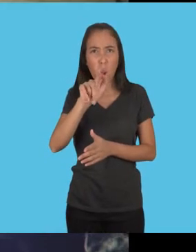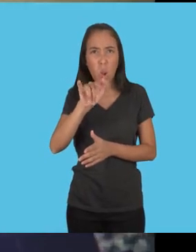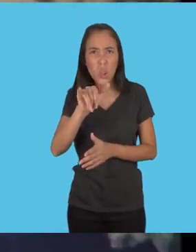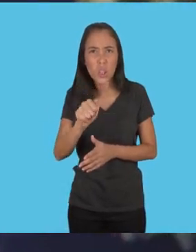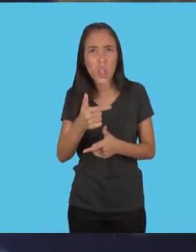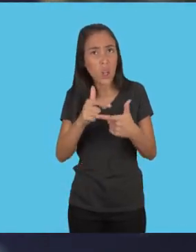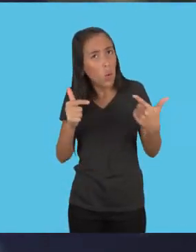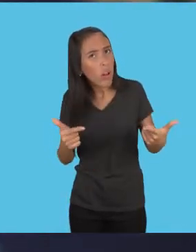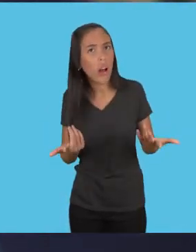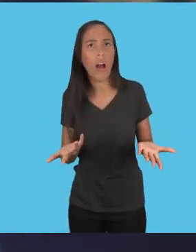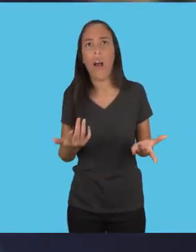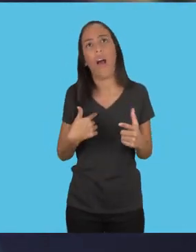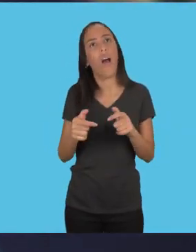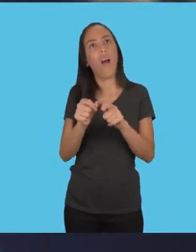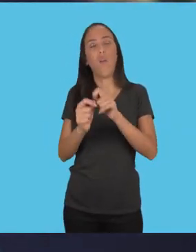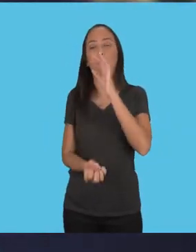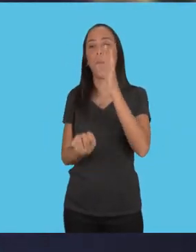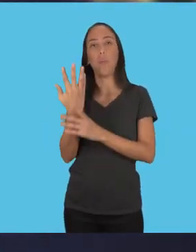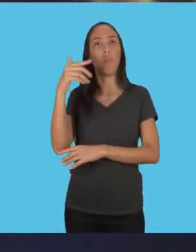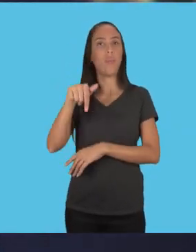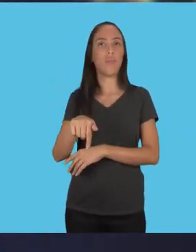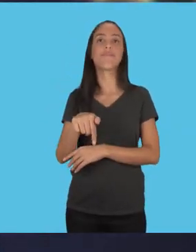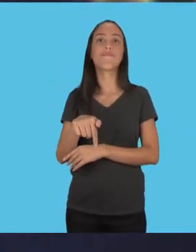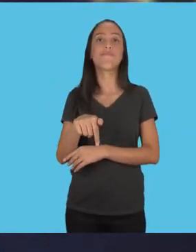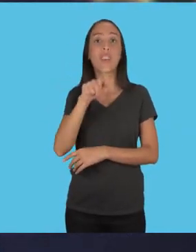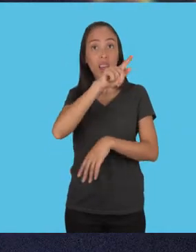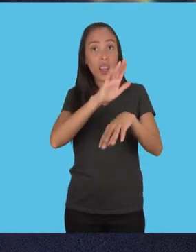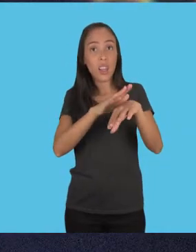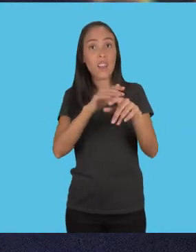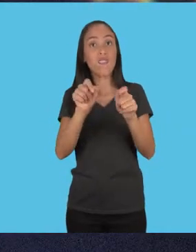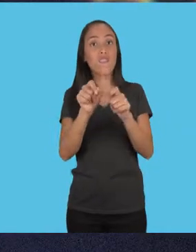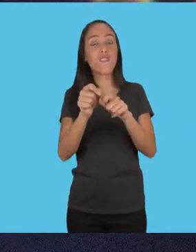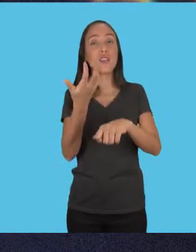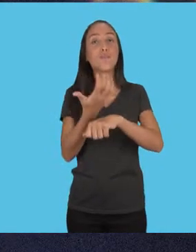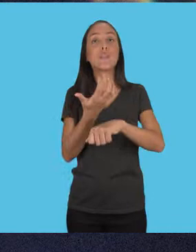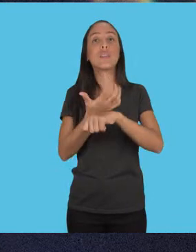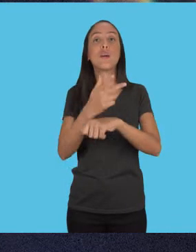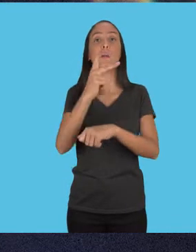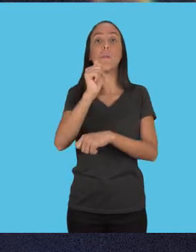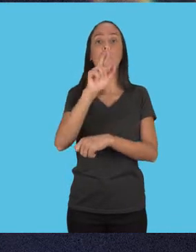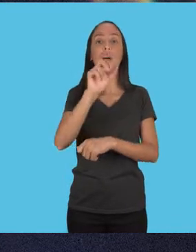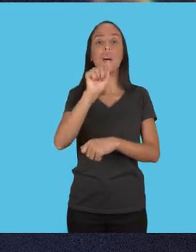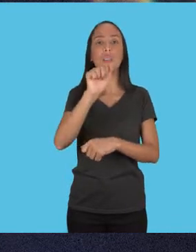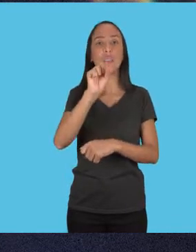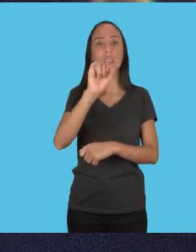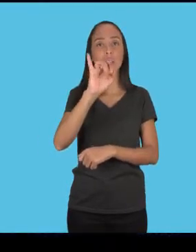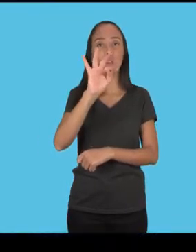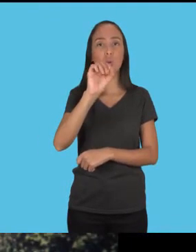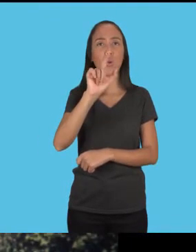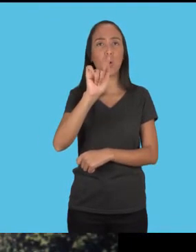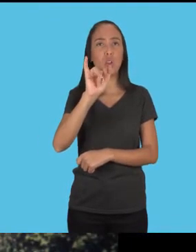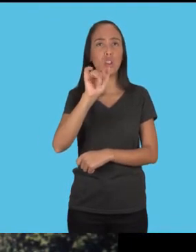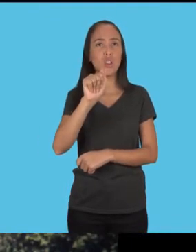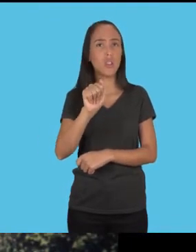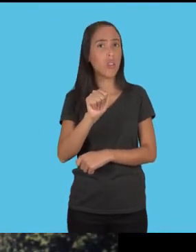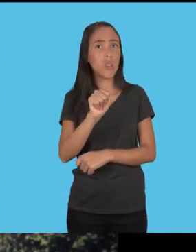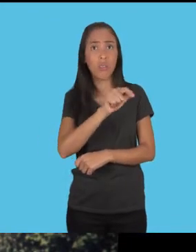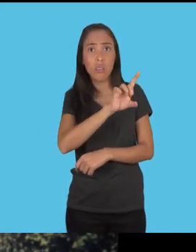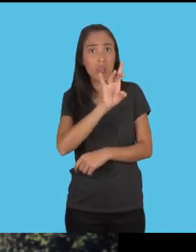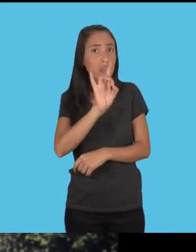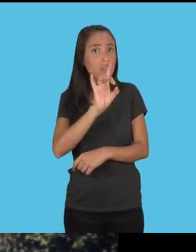uma cadeira. Então ele abriu, fez uma disciplina de parasitologia, do nada.